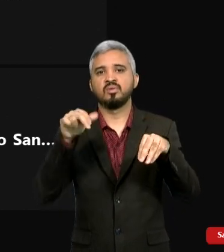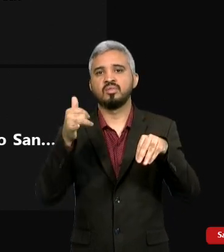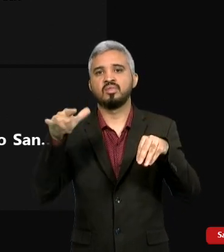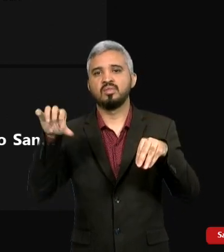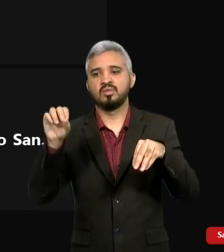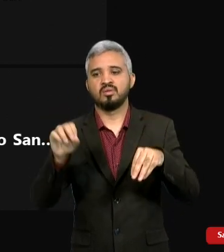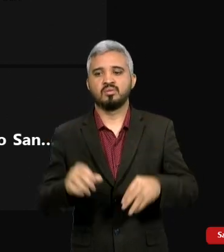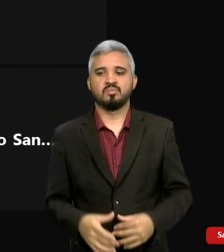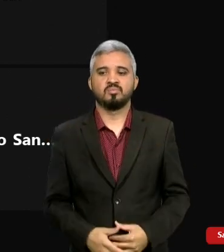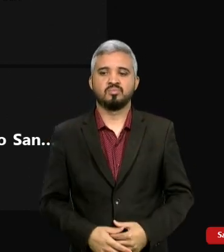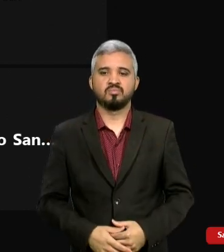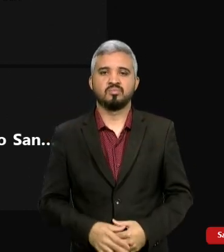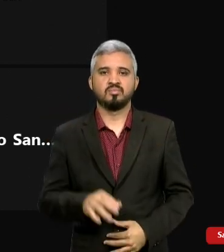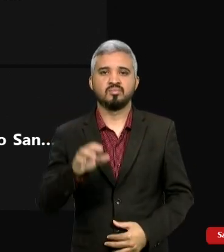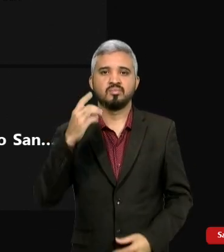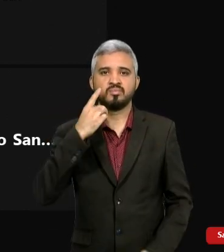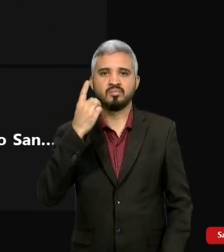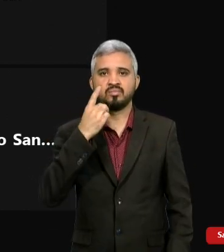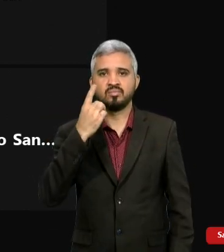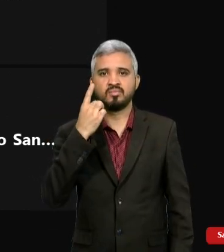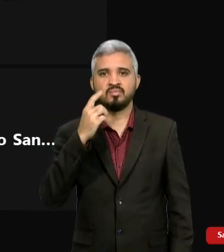Deputado Ricardo Arruda.